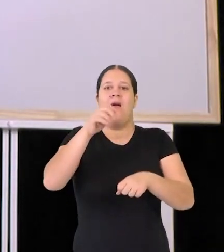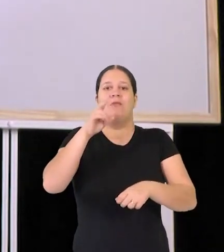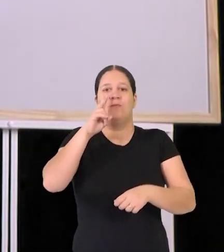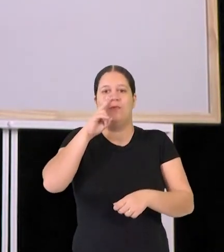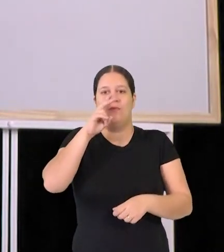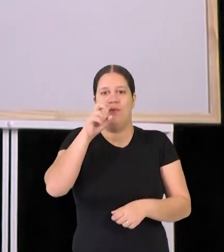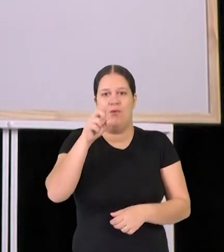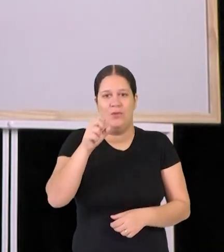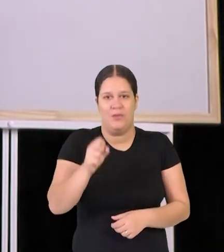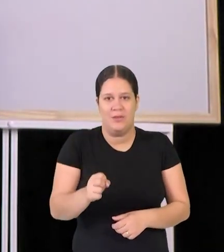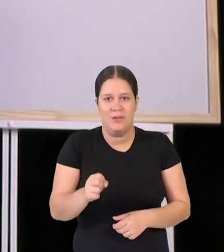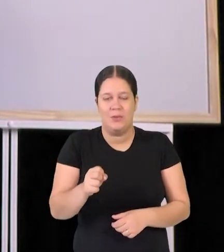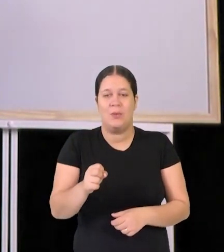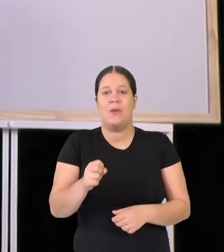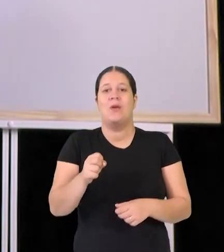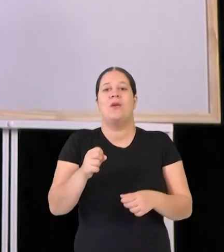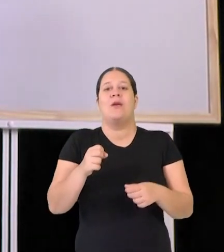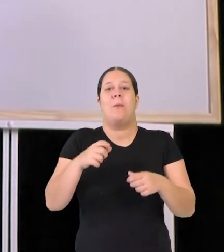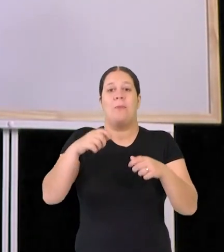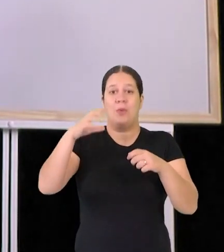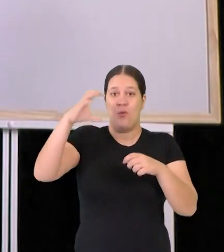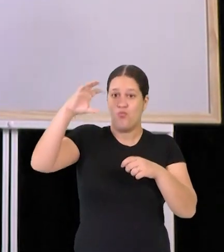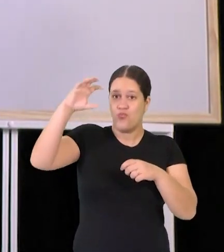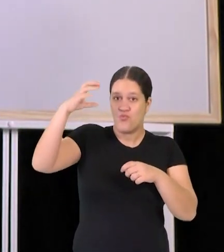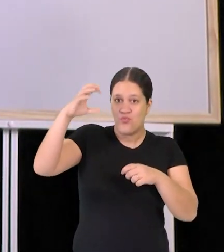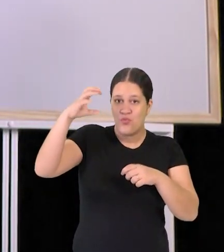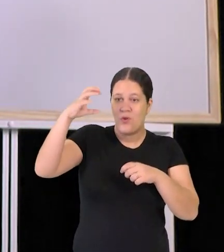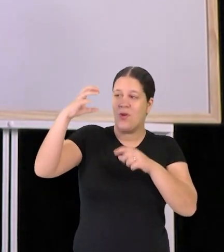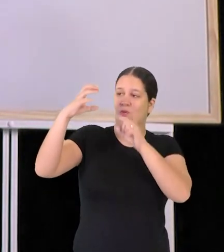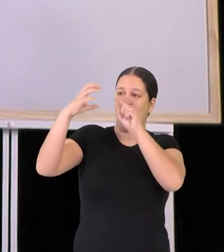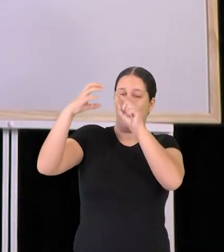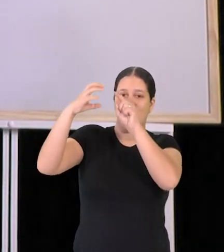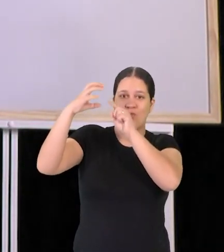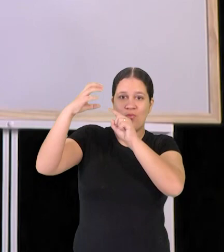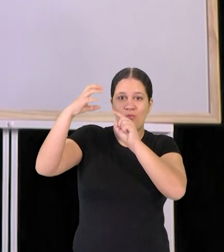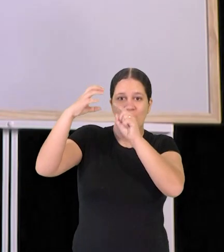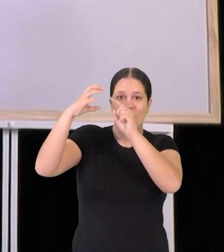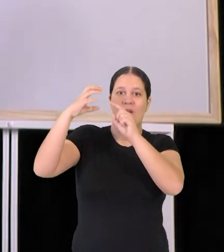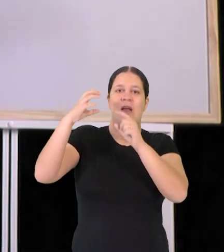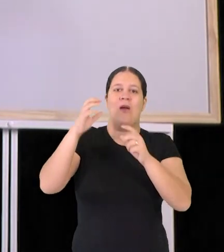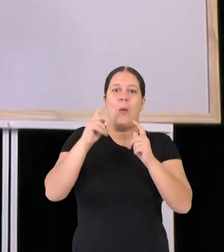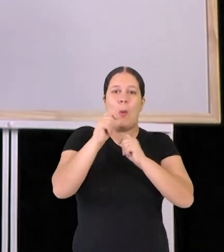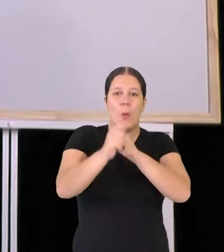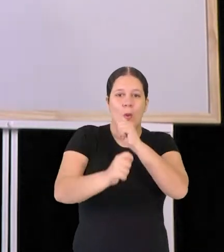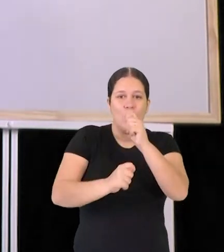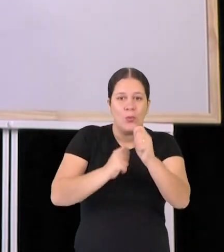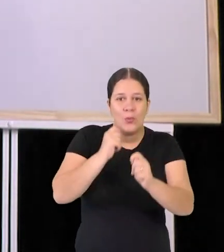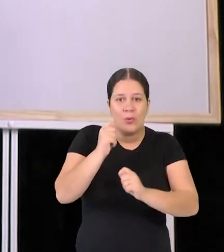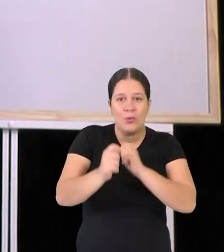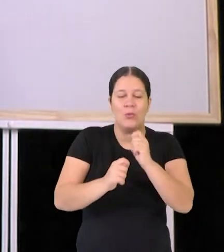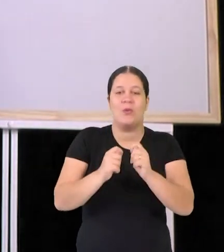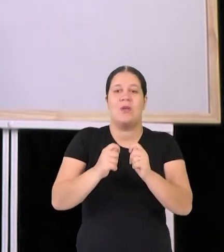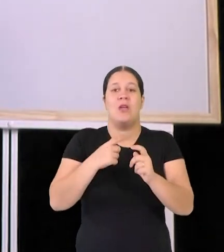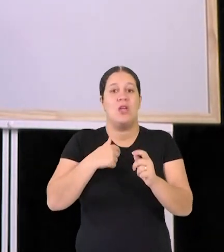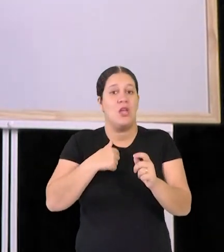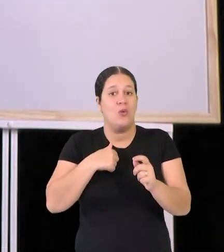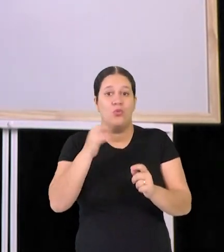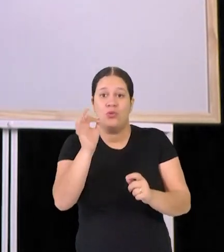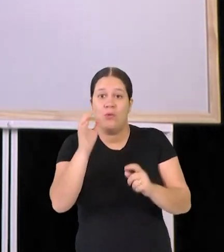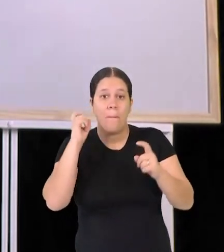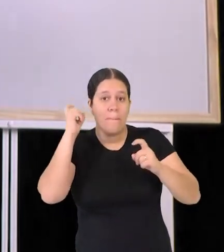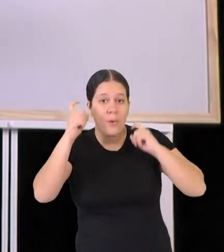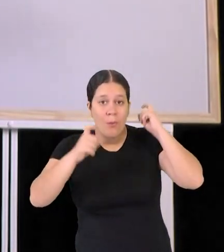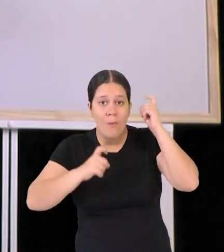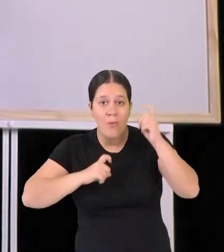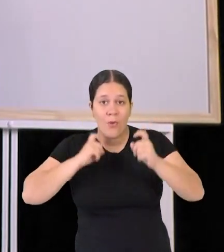diz, considerando uma ducha com o crivo econômico instalado, então eu não vou me preocupar nesse